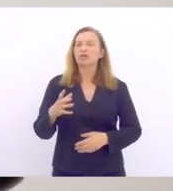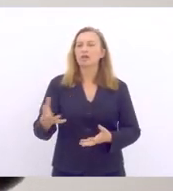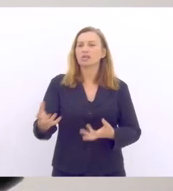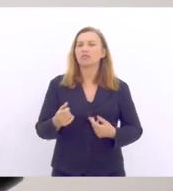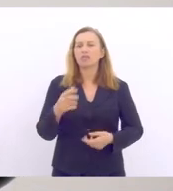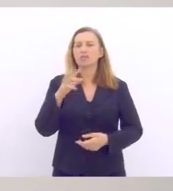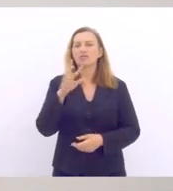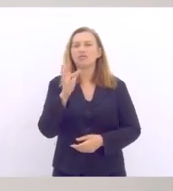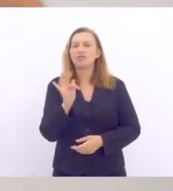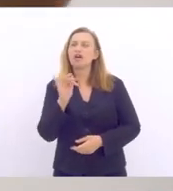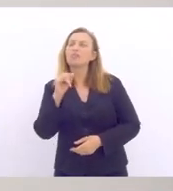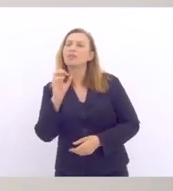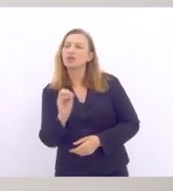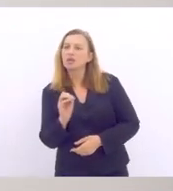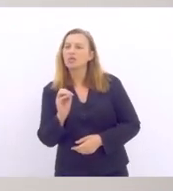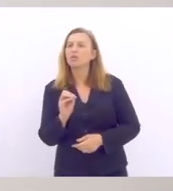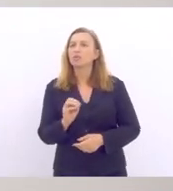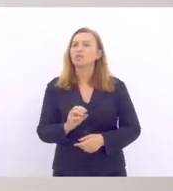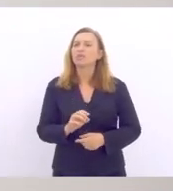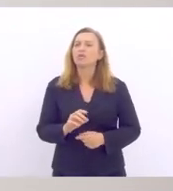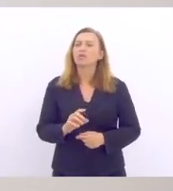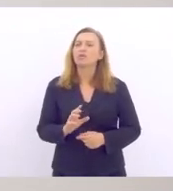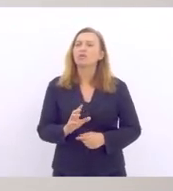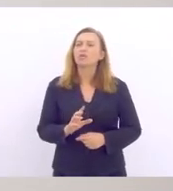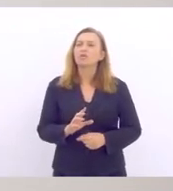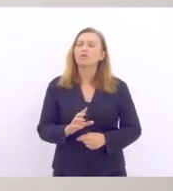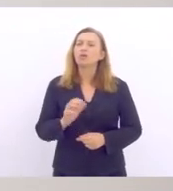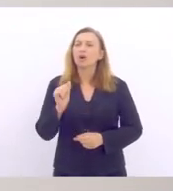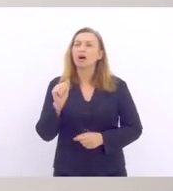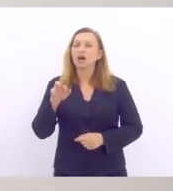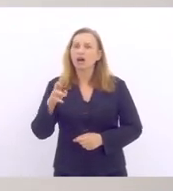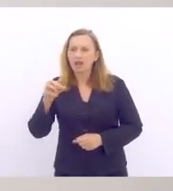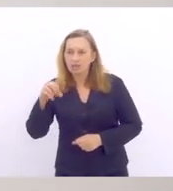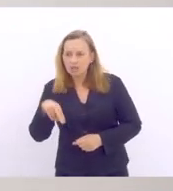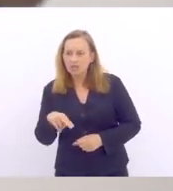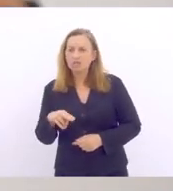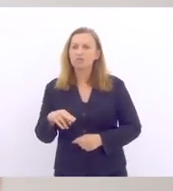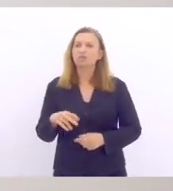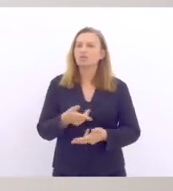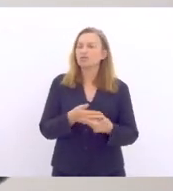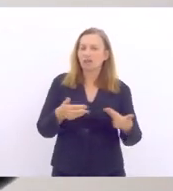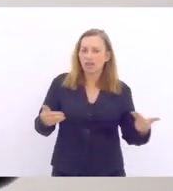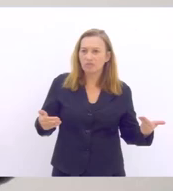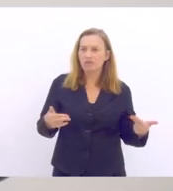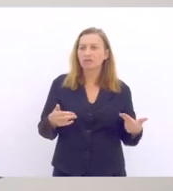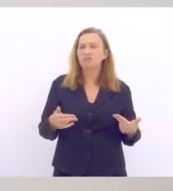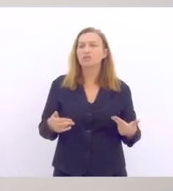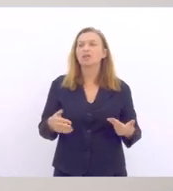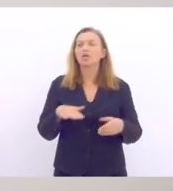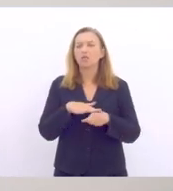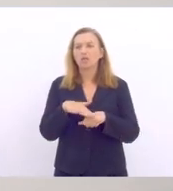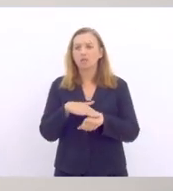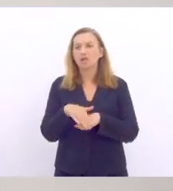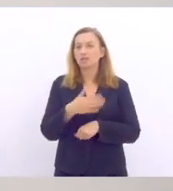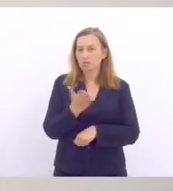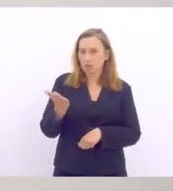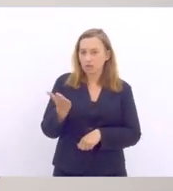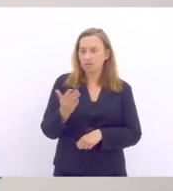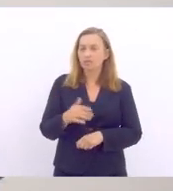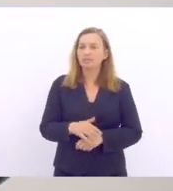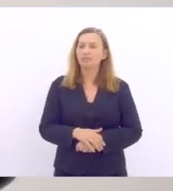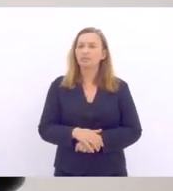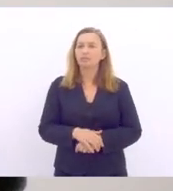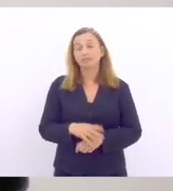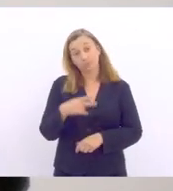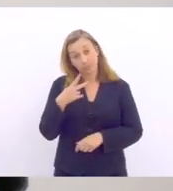Fabinho, já recebi já o Anderson, o presidente da Raça, diversas vezes, e eu sempre converso com eles, né?